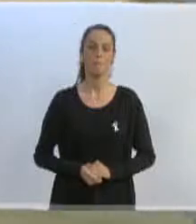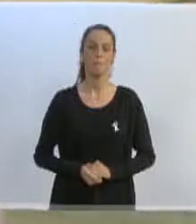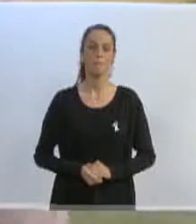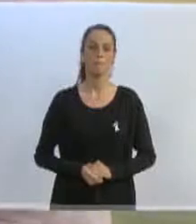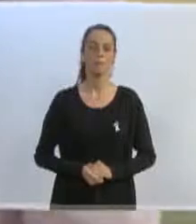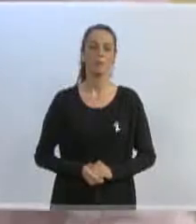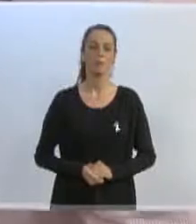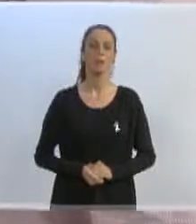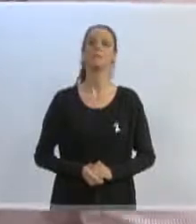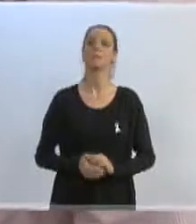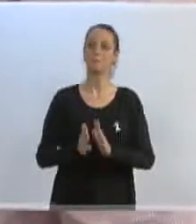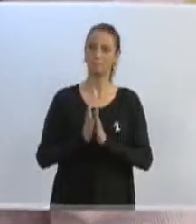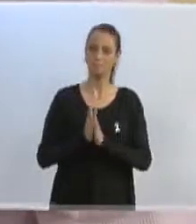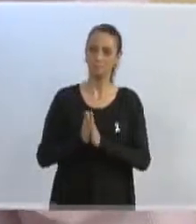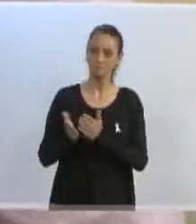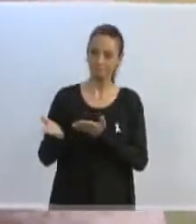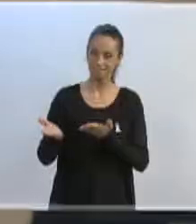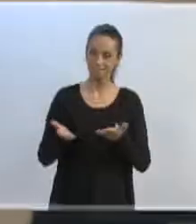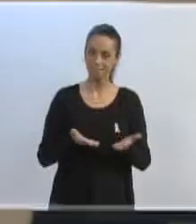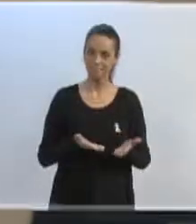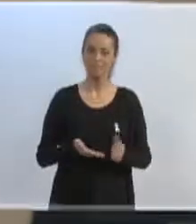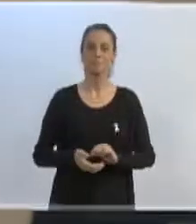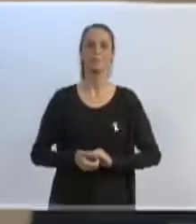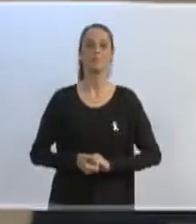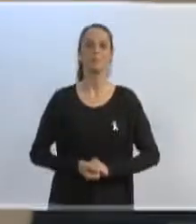Por gentileza.